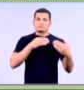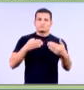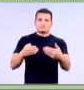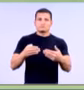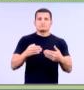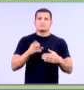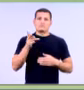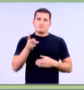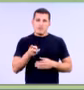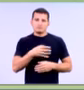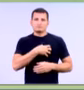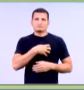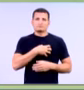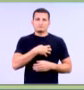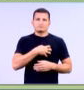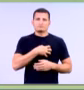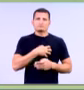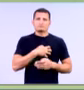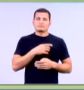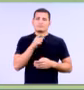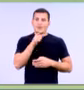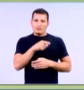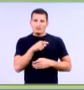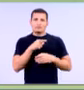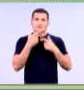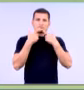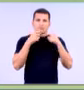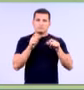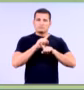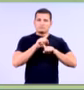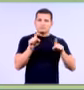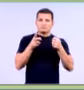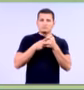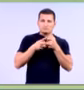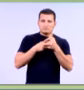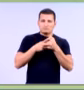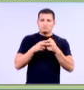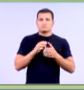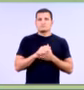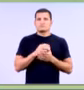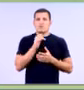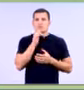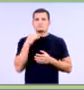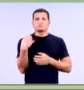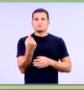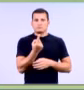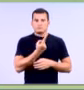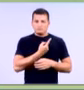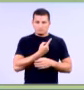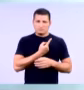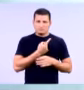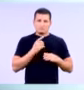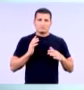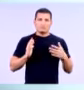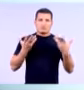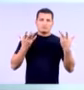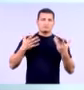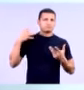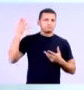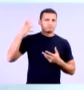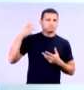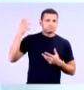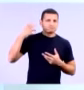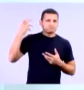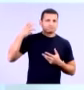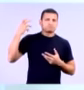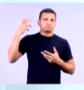o mesmo sentido dessa linguagem não verbal. Se nós estivéssemos numa festa, com muito barulho, muita